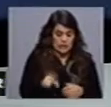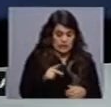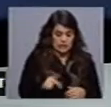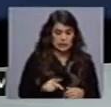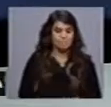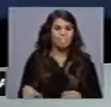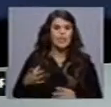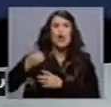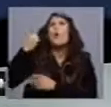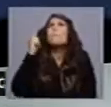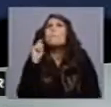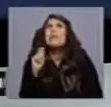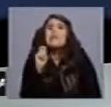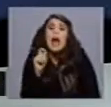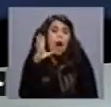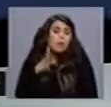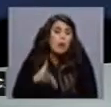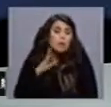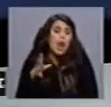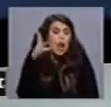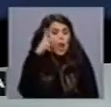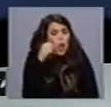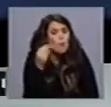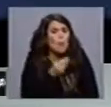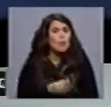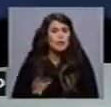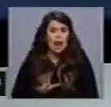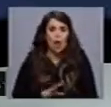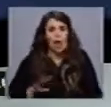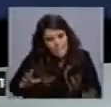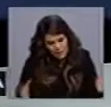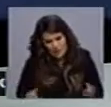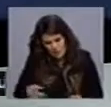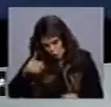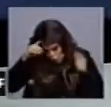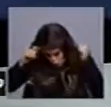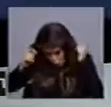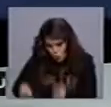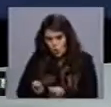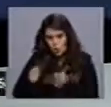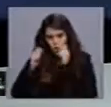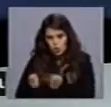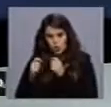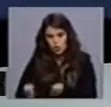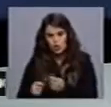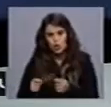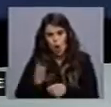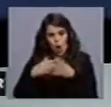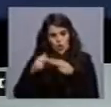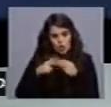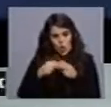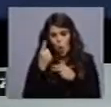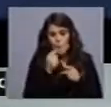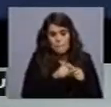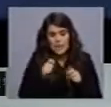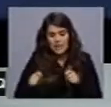tijolo, não foi preciso aquecer muito, foi apenas precisar uma marretada. E conseguiram construir um tijolo de 1 milímetro muito mais resistente que o betão armado. E, portanto,